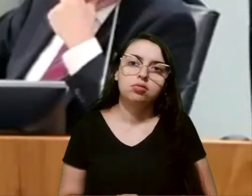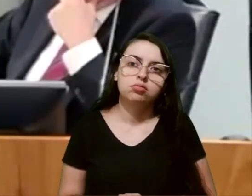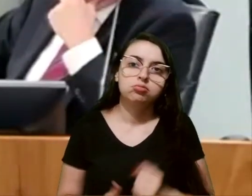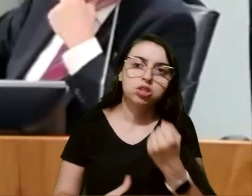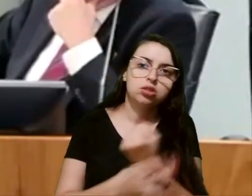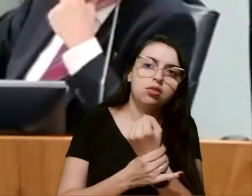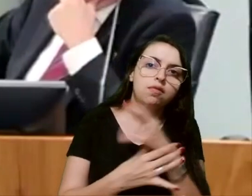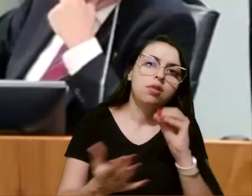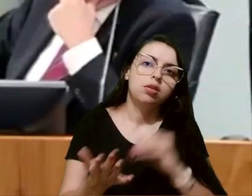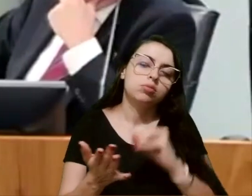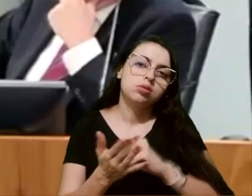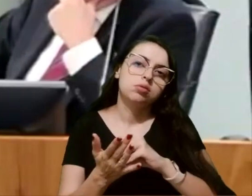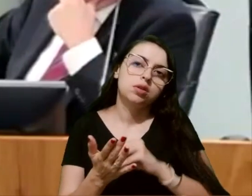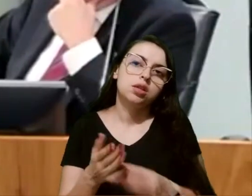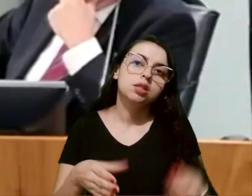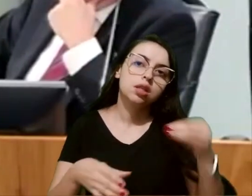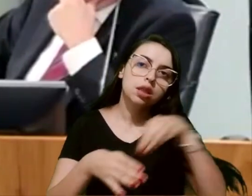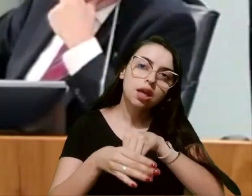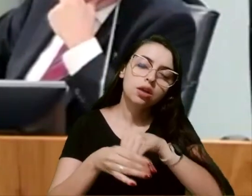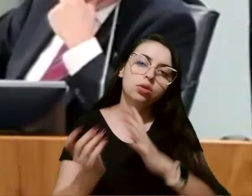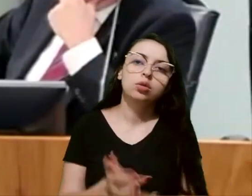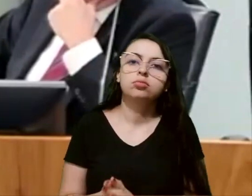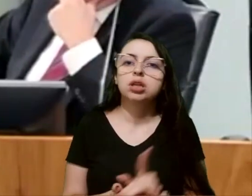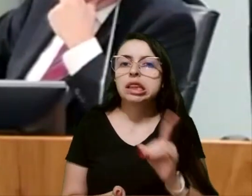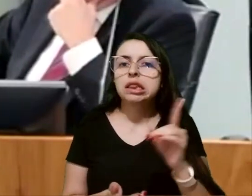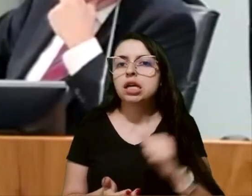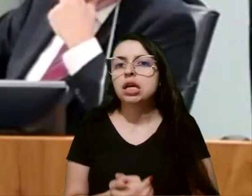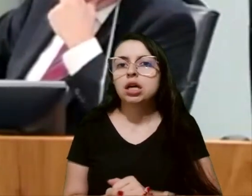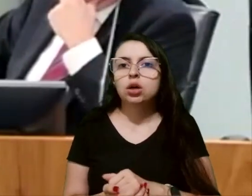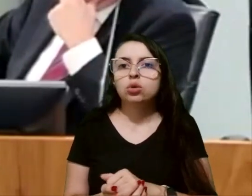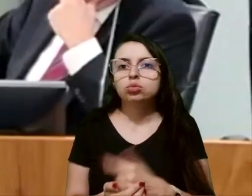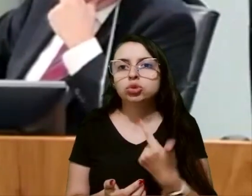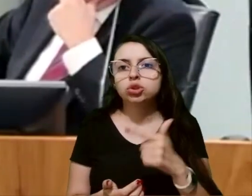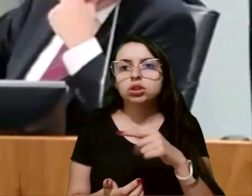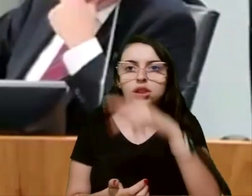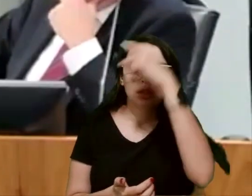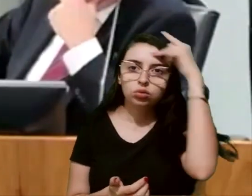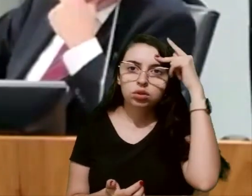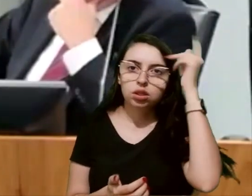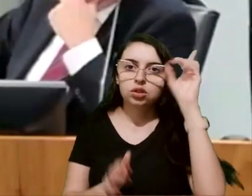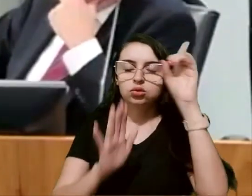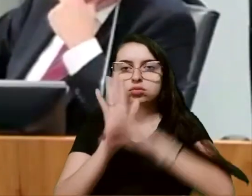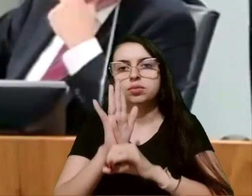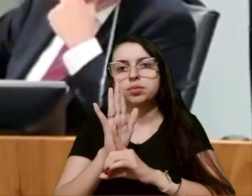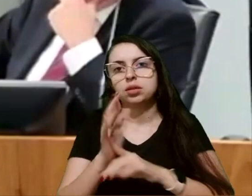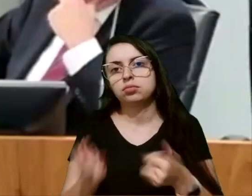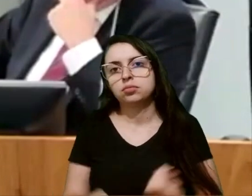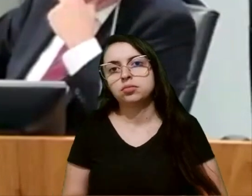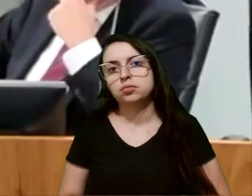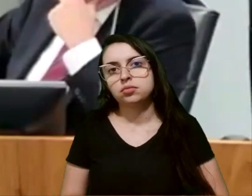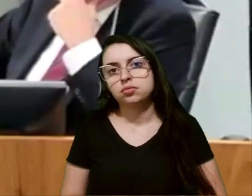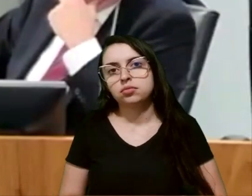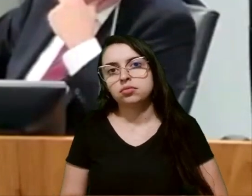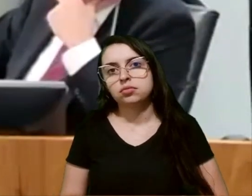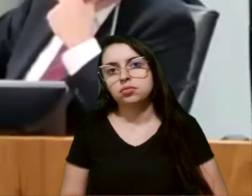seja, alguma insegurança jurídica incremental, para não desumanizar o direito, ou seja, para eu